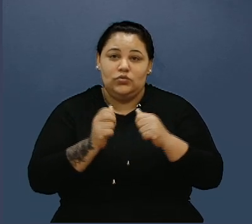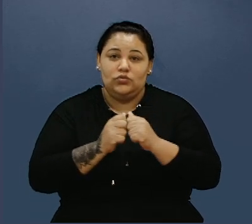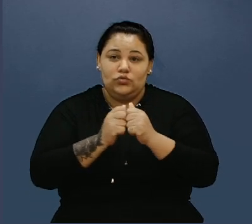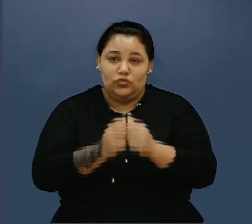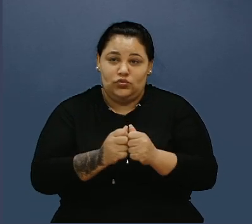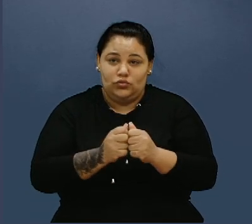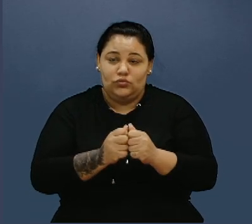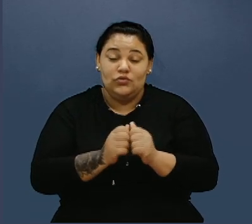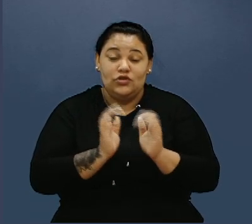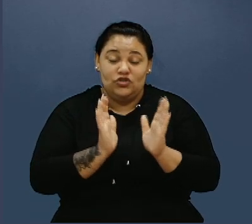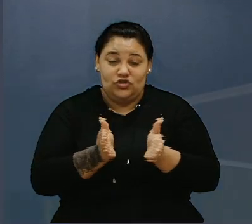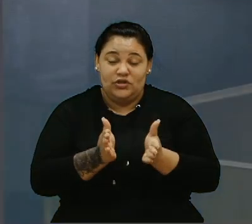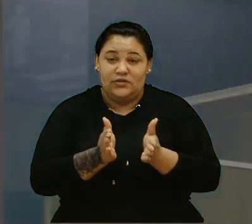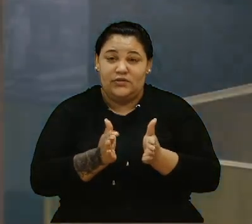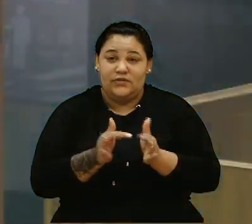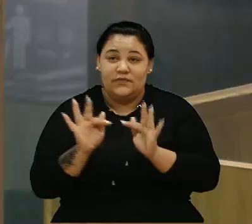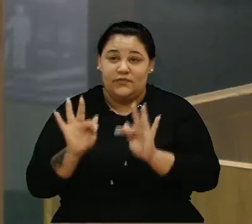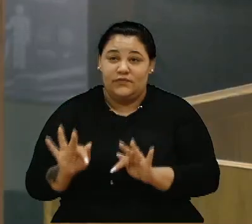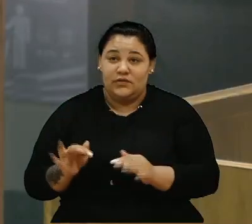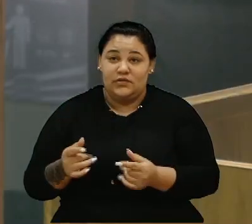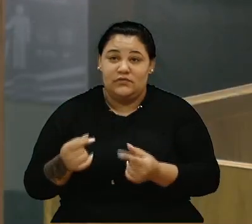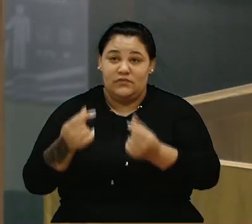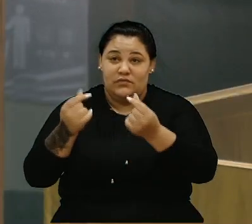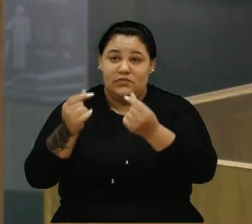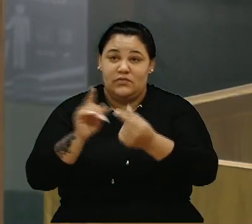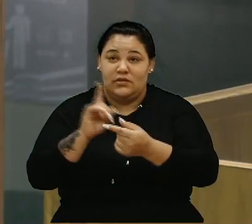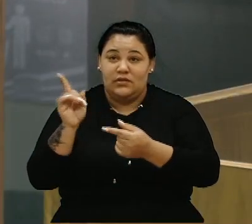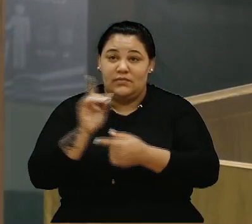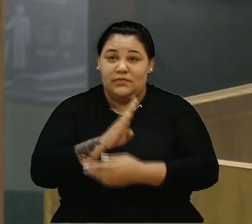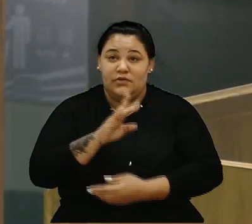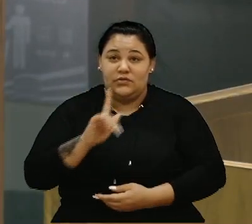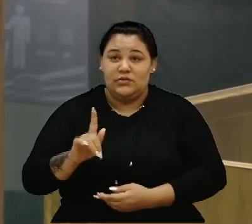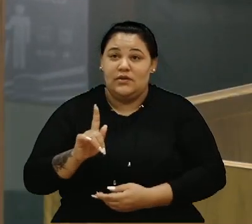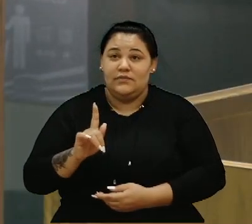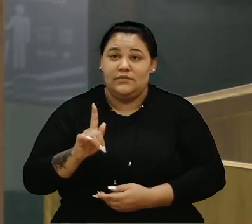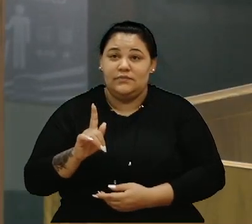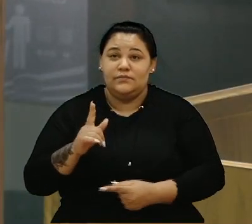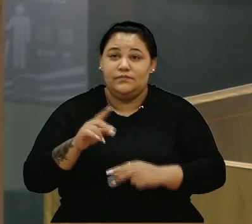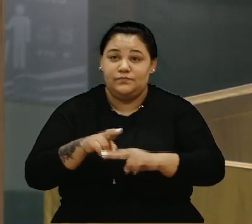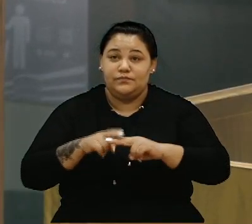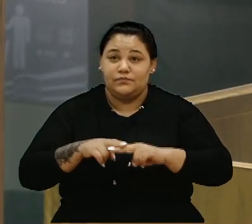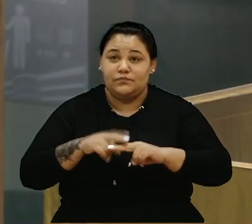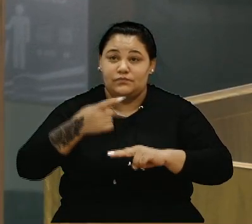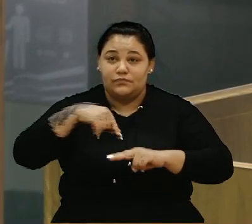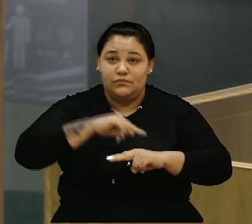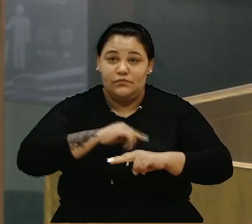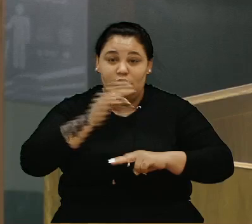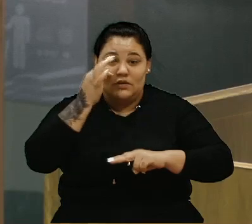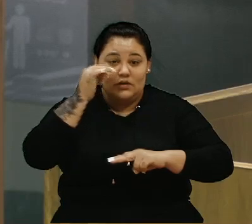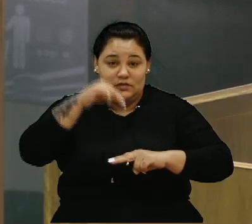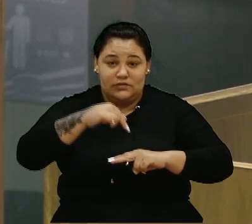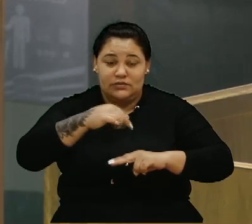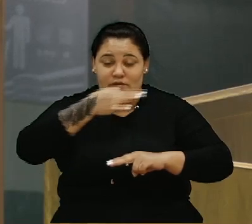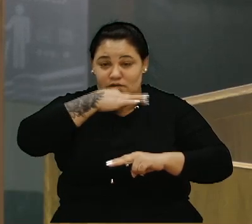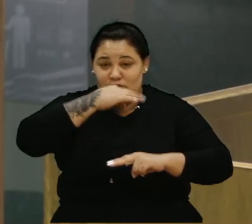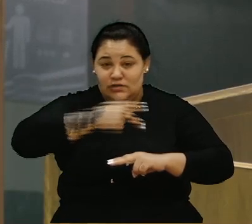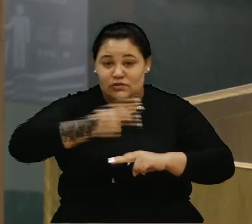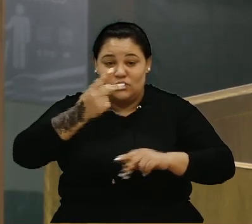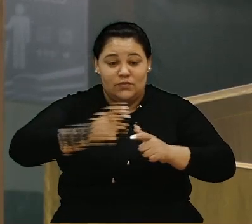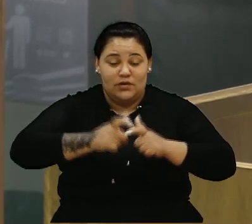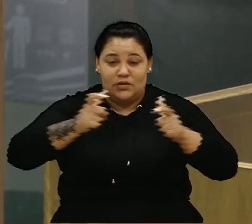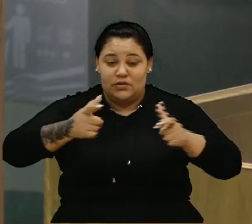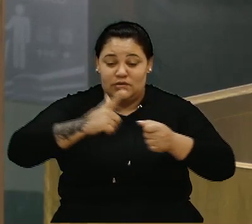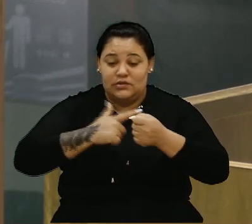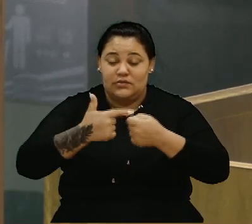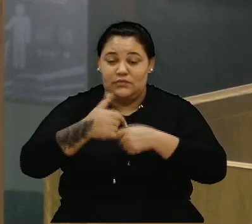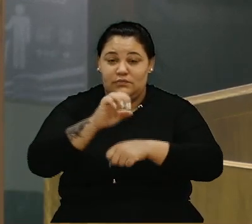já esgotou os valores lá de Bento Gonçalves, por isso que nós estamos aqui em Caxias do Sul, a 2ª maior cidade do estado, e